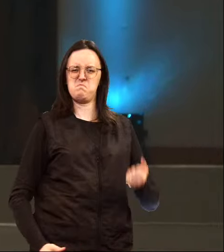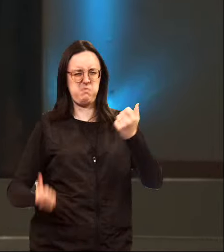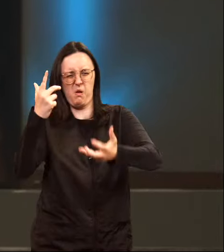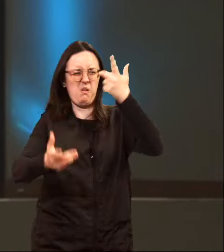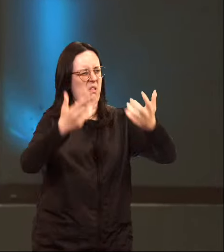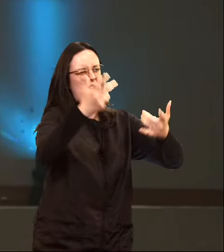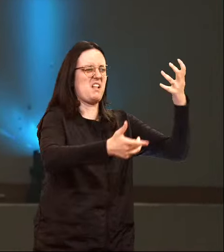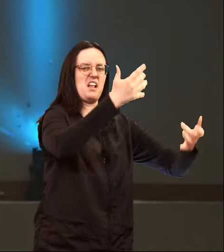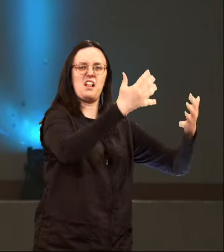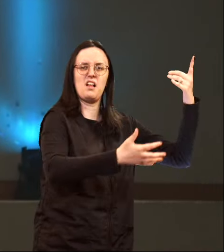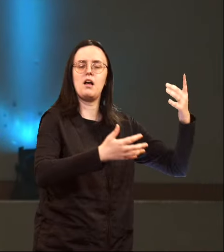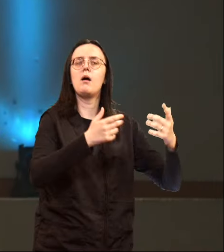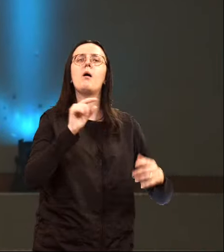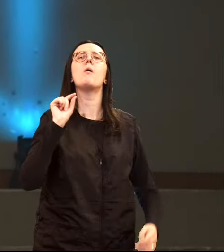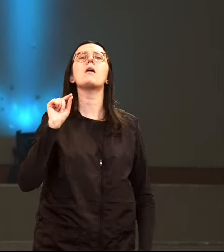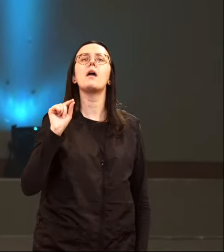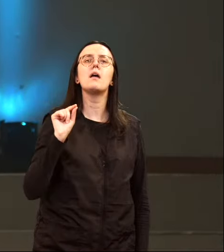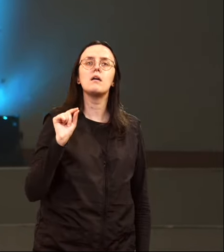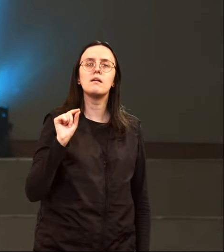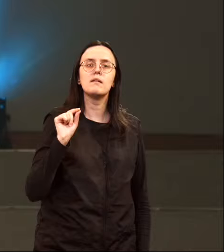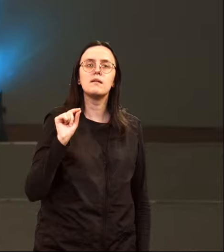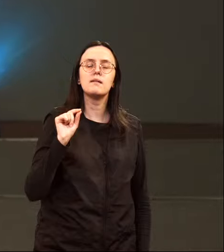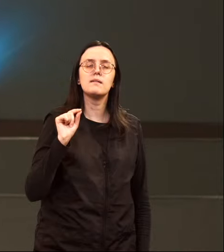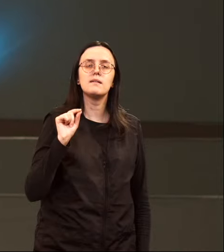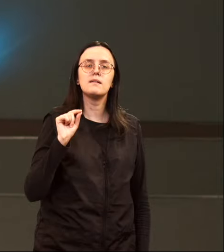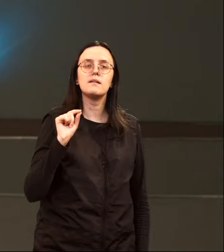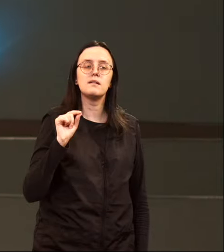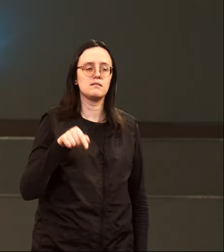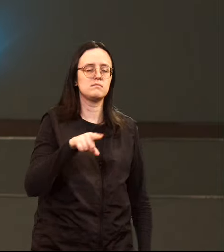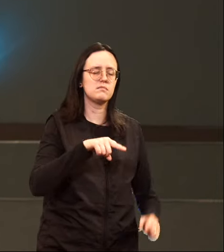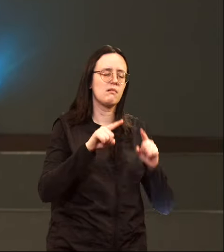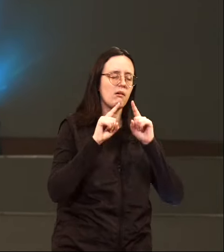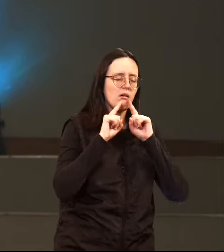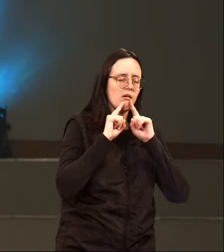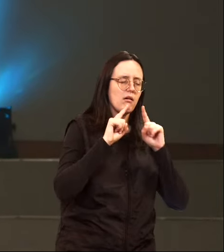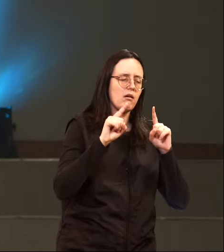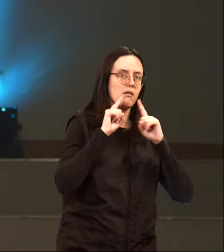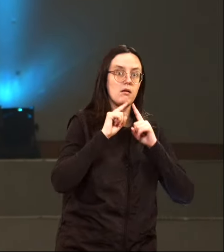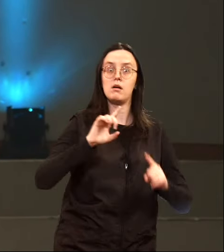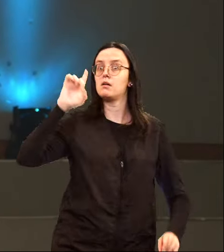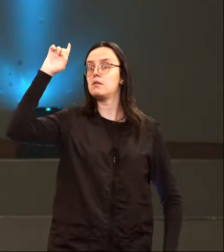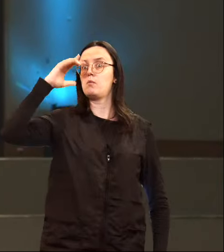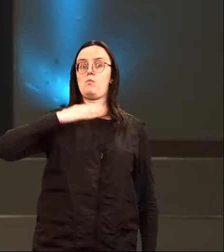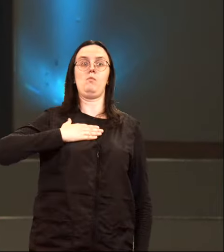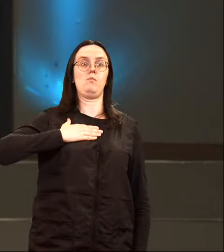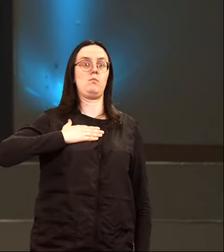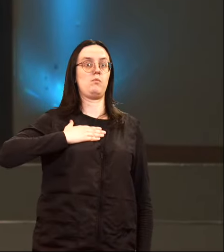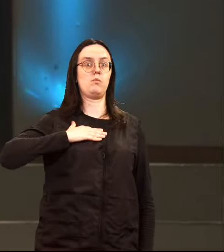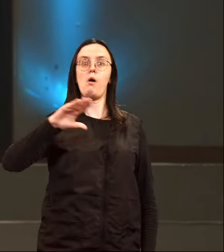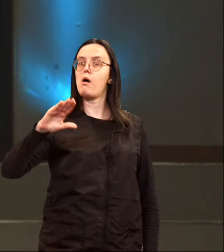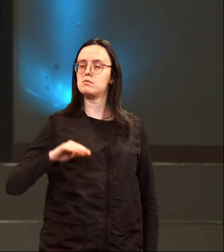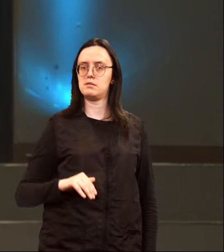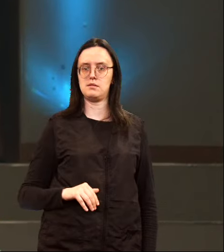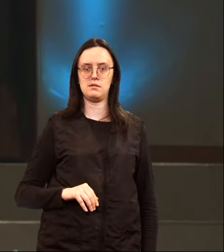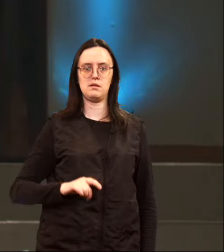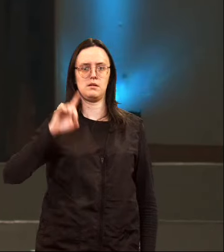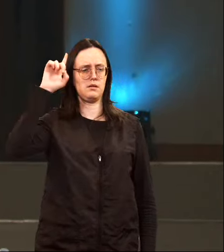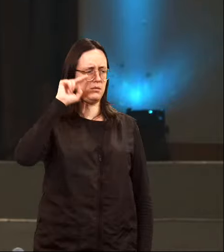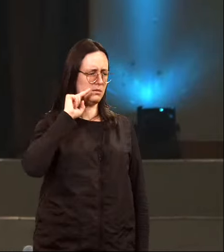do acampamento de Israel? O que? Reclamação. O texto está dizendo, as